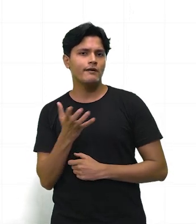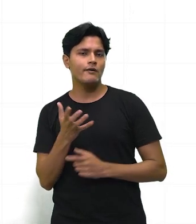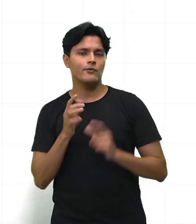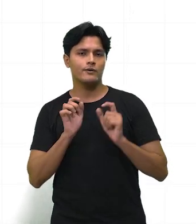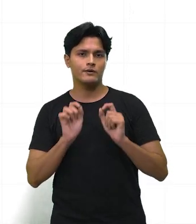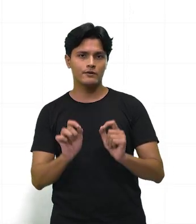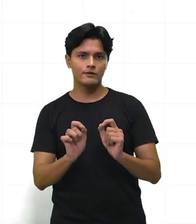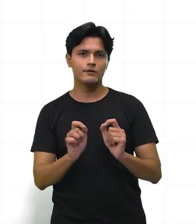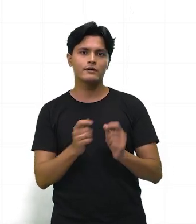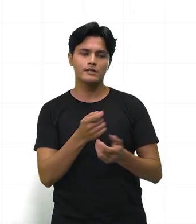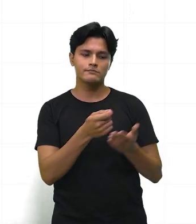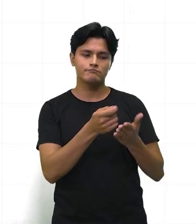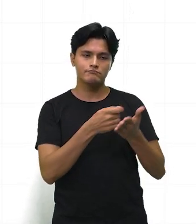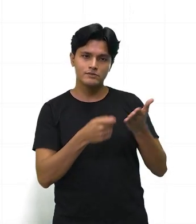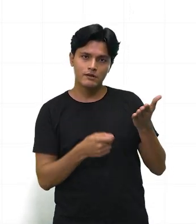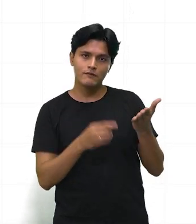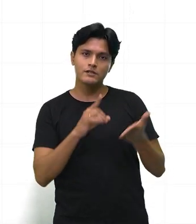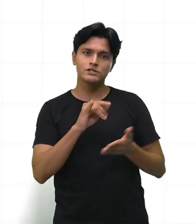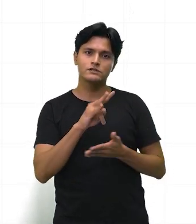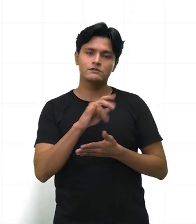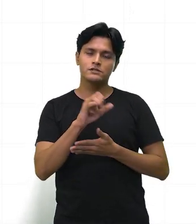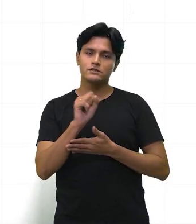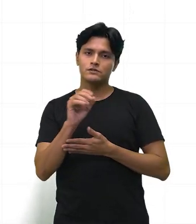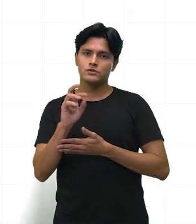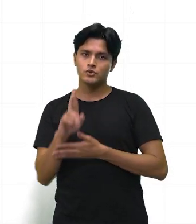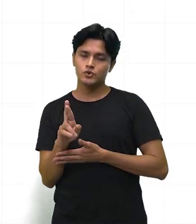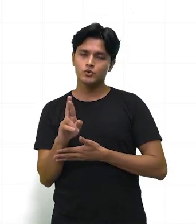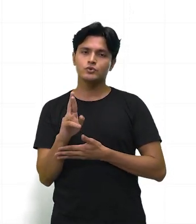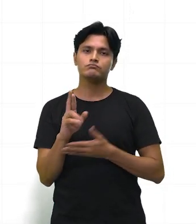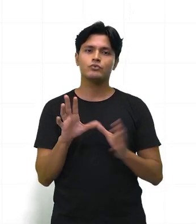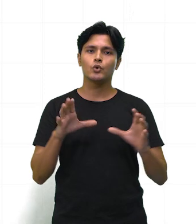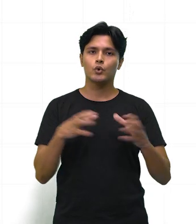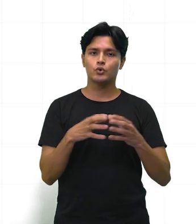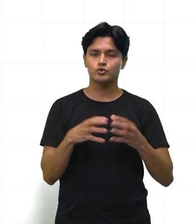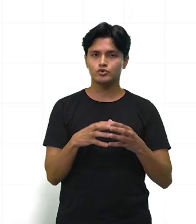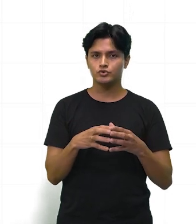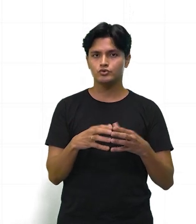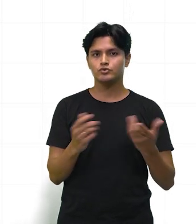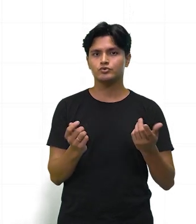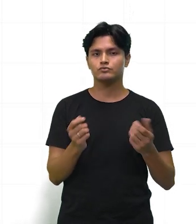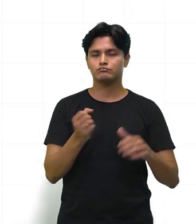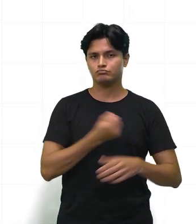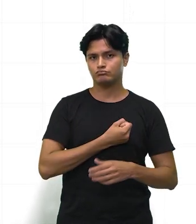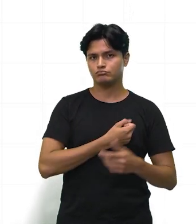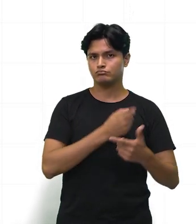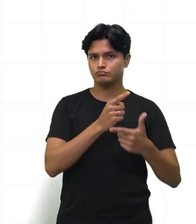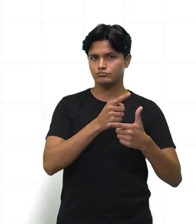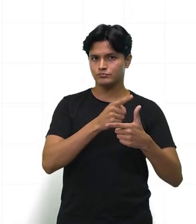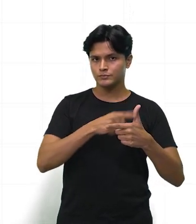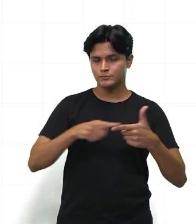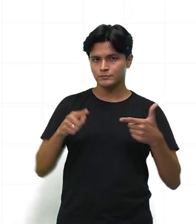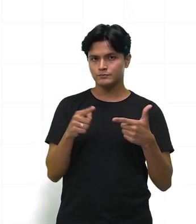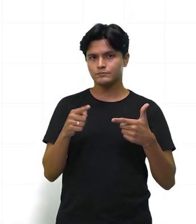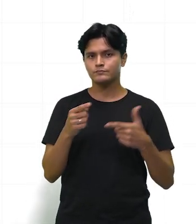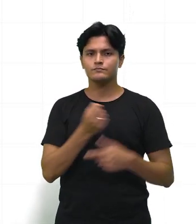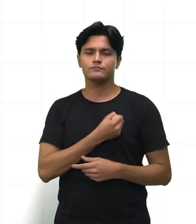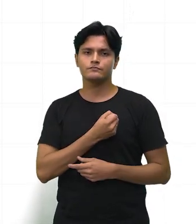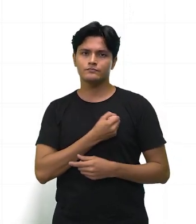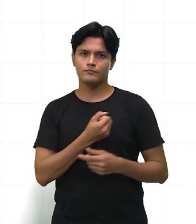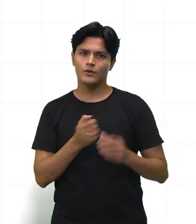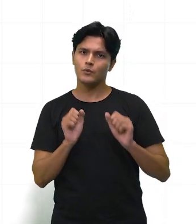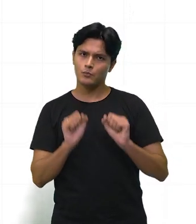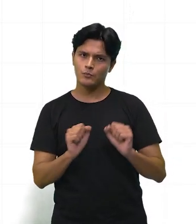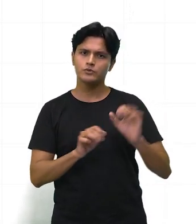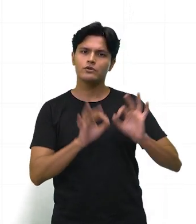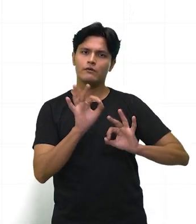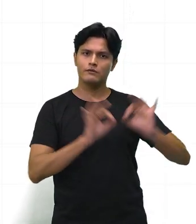o divisor, o conjunto dos divisores de um número, nós temos que colocar então assim em forma de